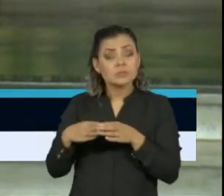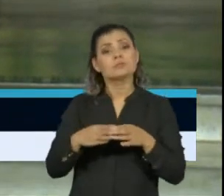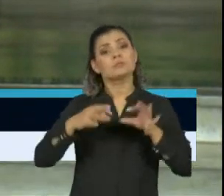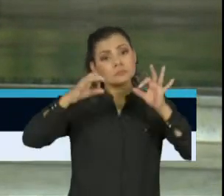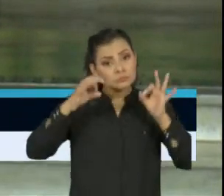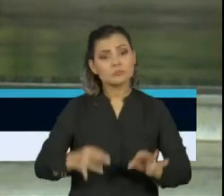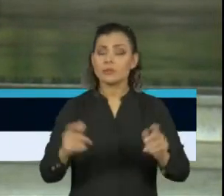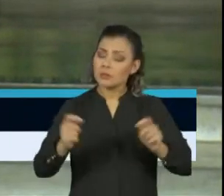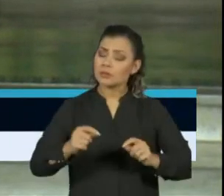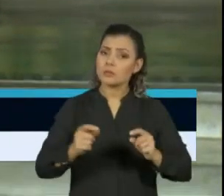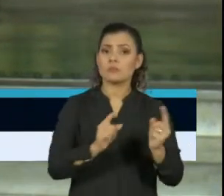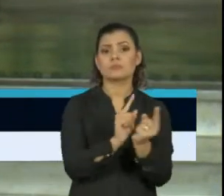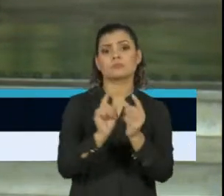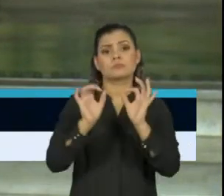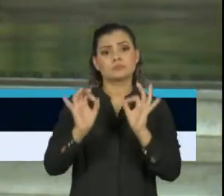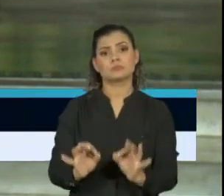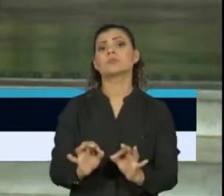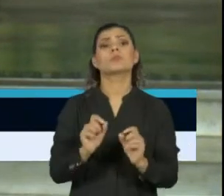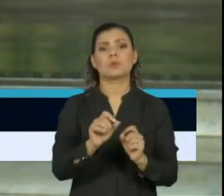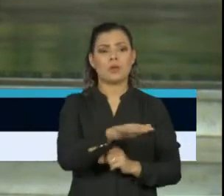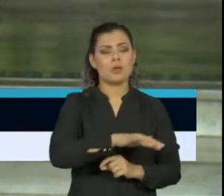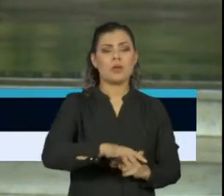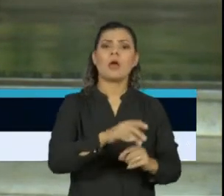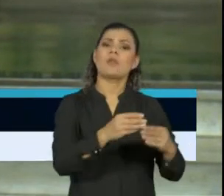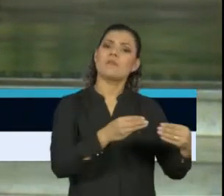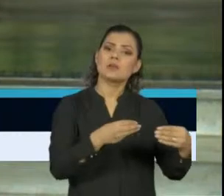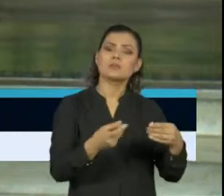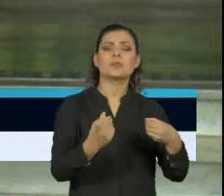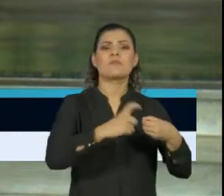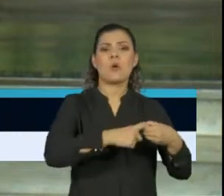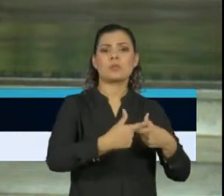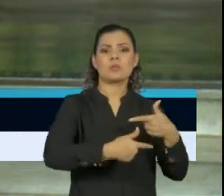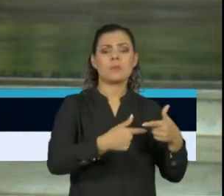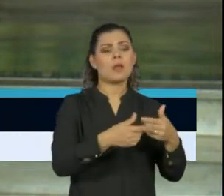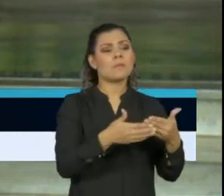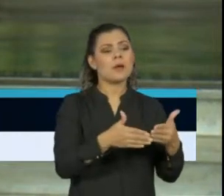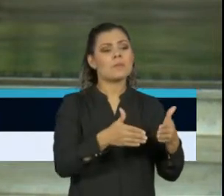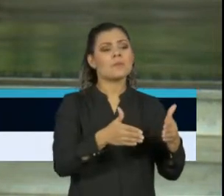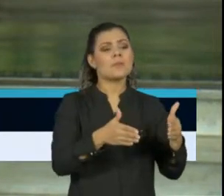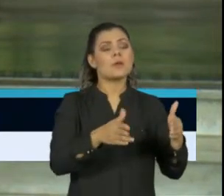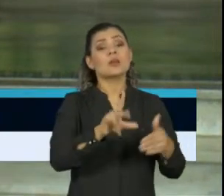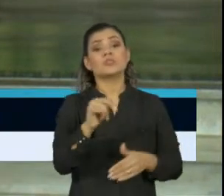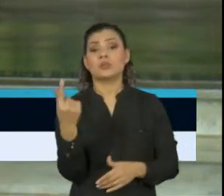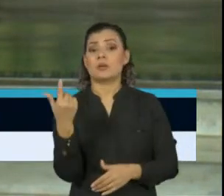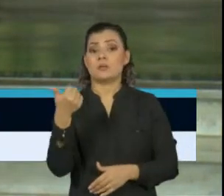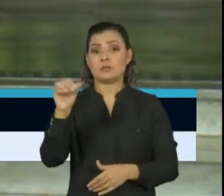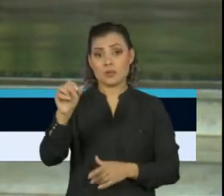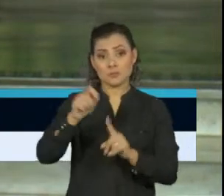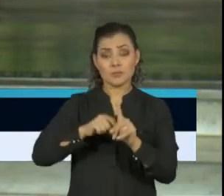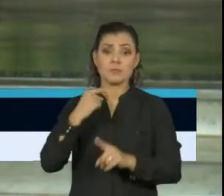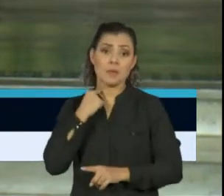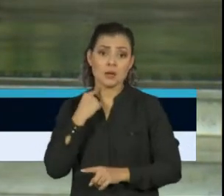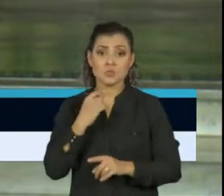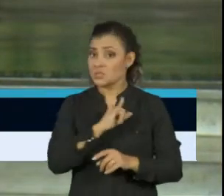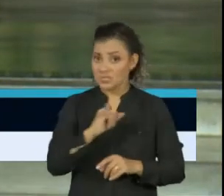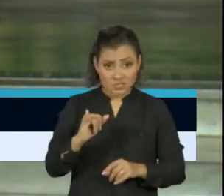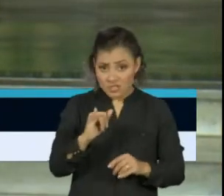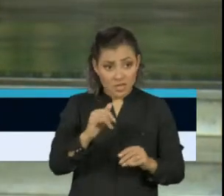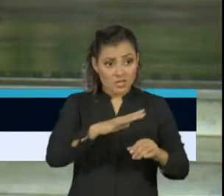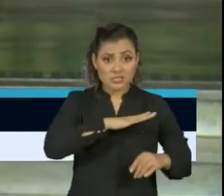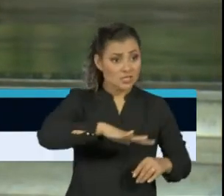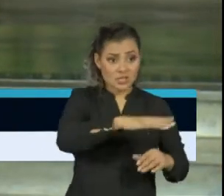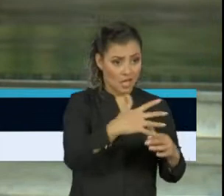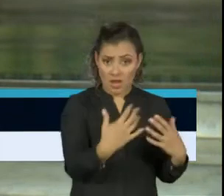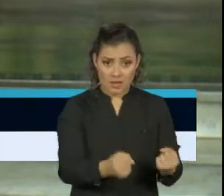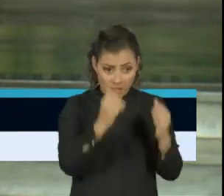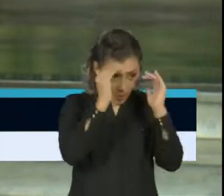serão atendidas pelo programa de flexibilização após o dia 10. Cidades que não estiverem respondendo